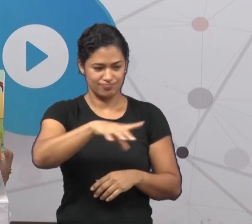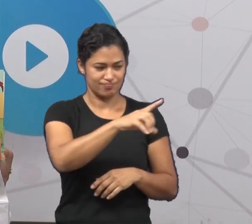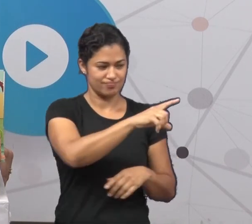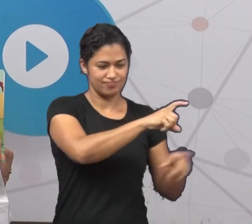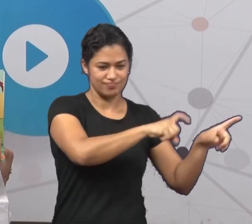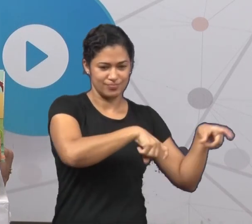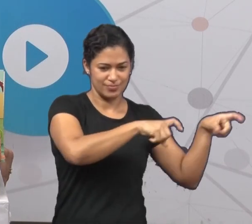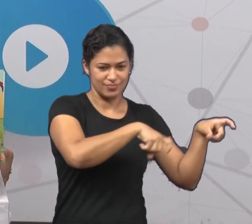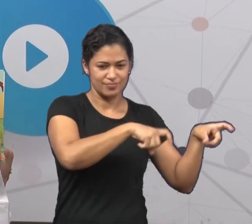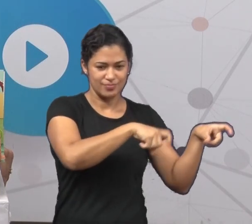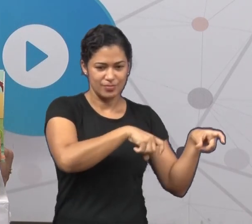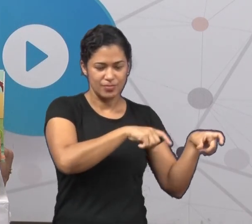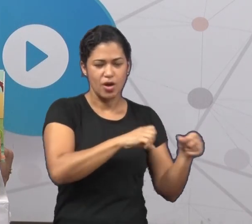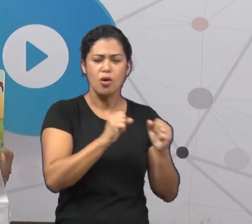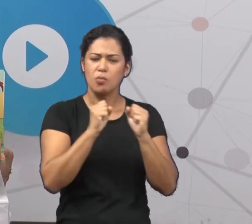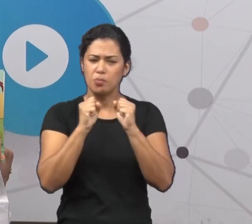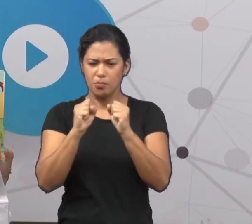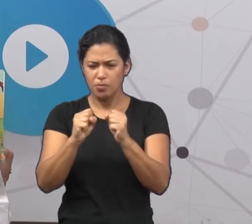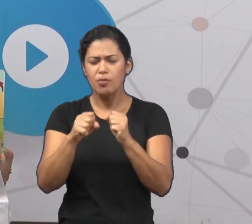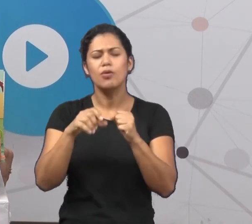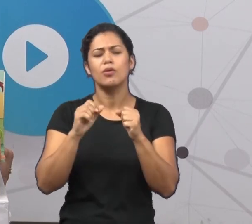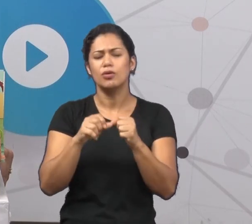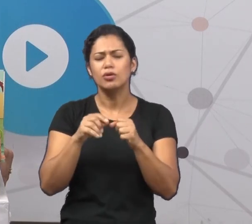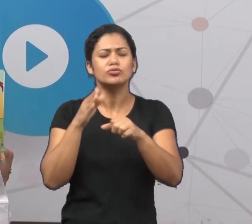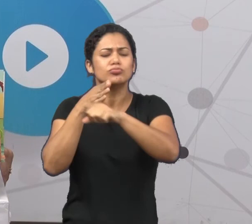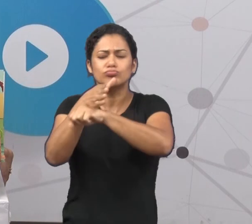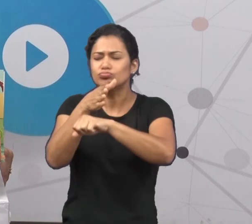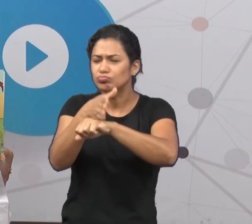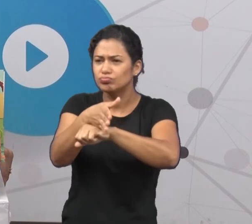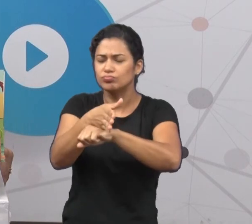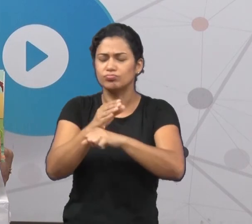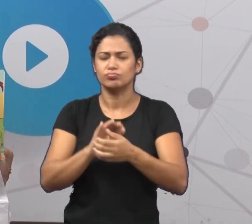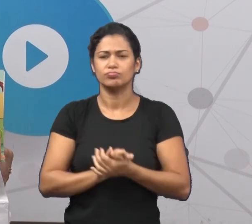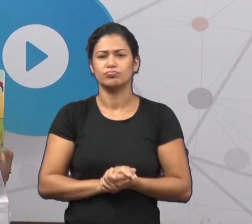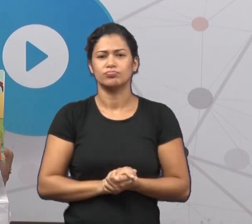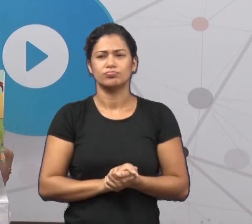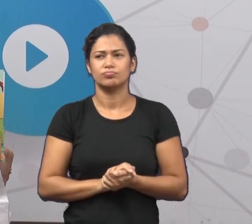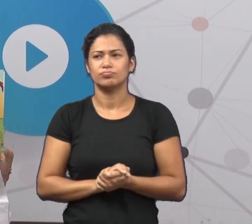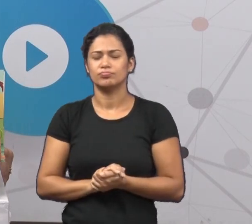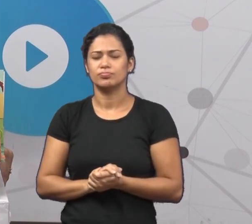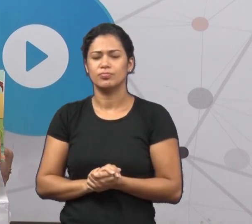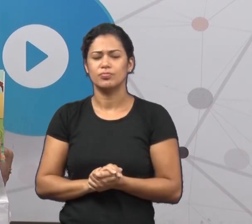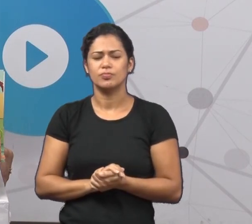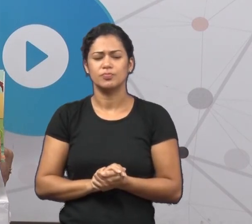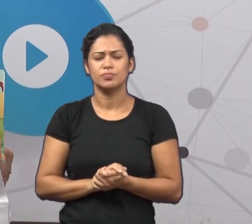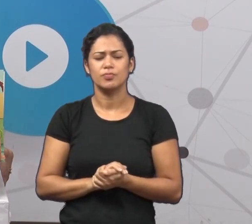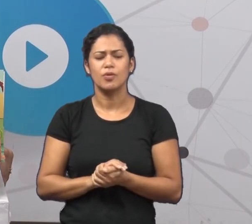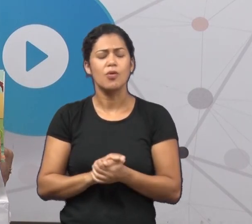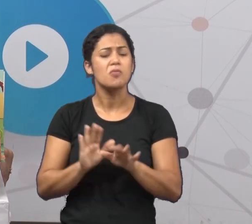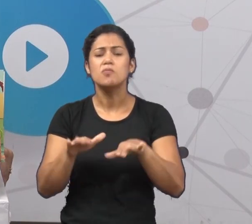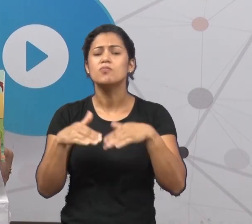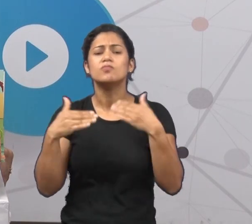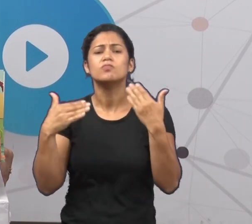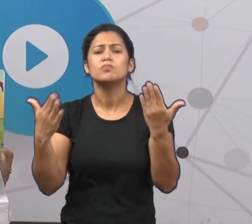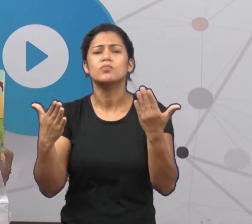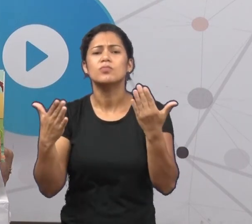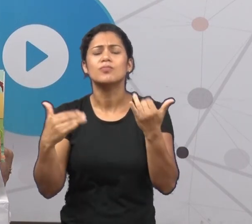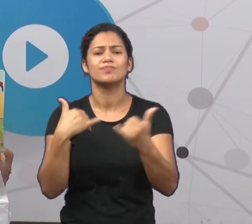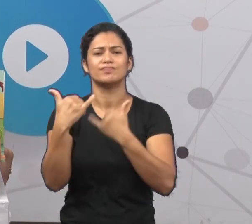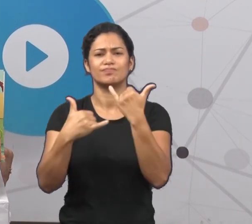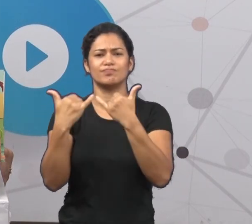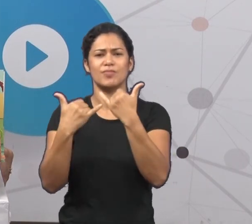a zona urbana para fazer um passeio? Sim, podem. E quais são as diversões lá na zona